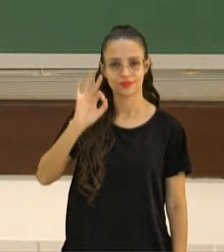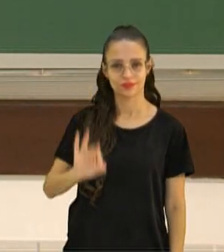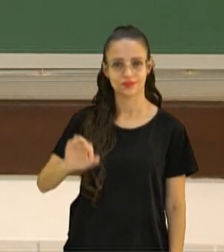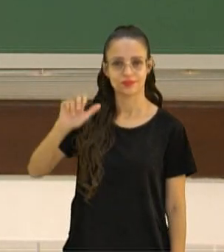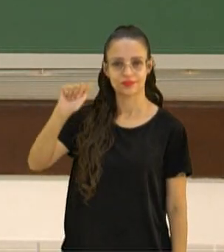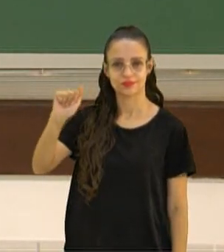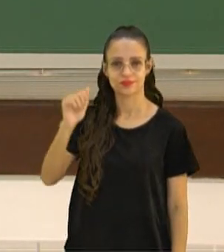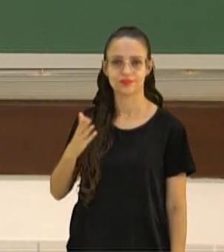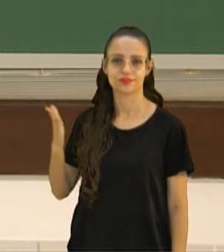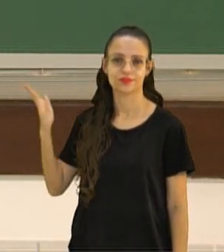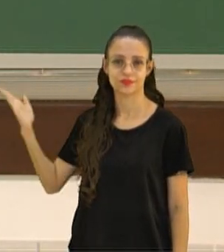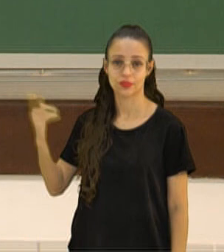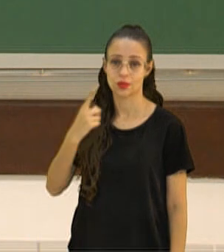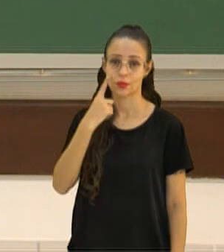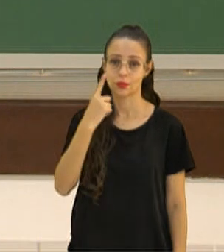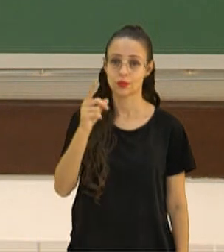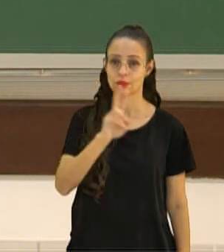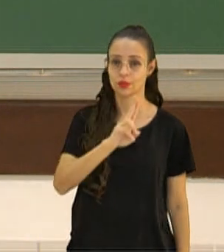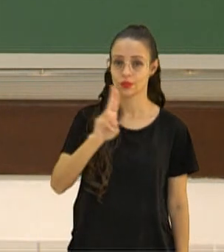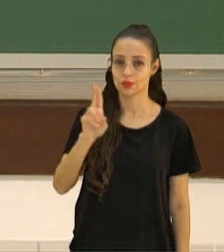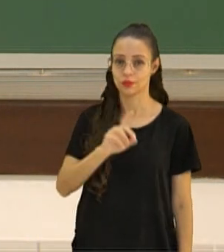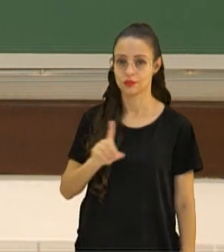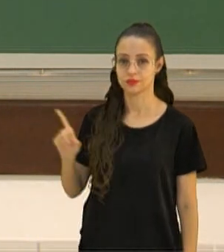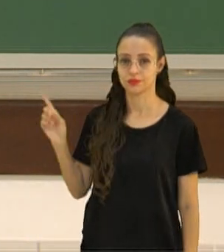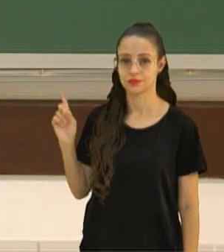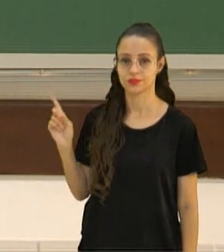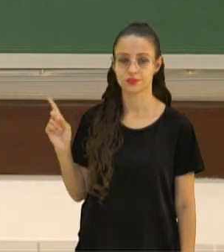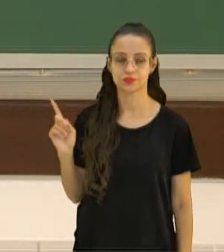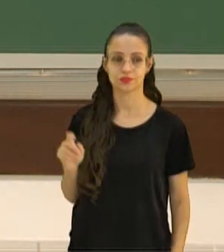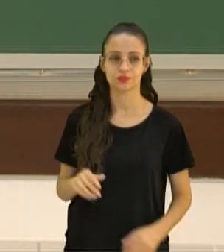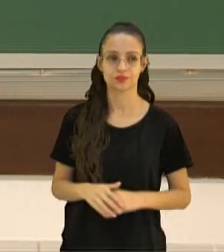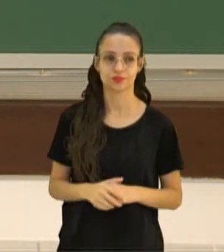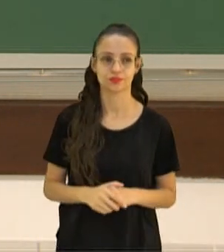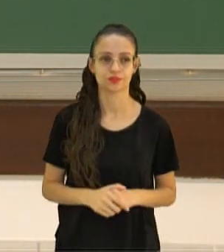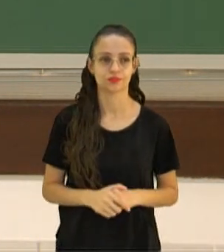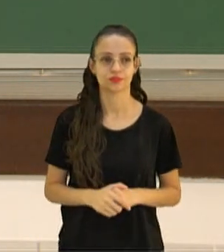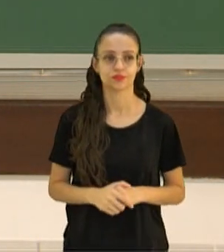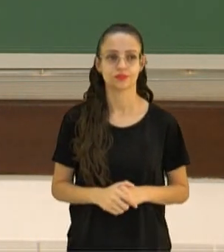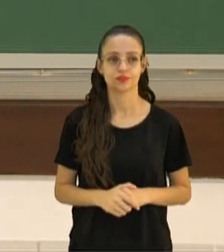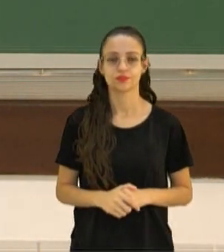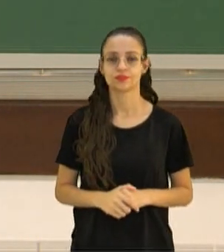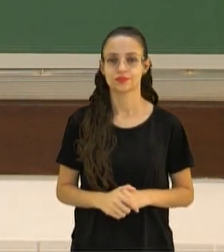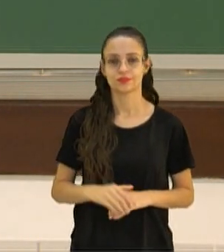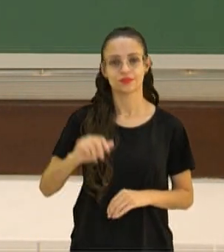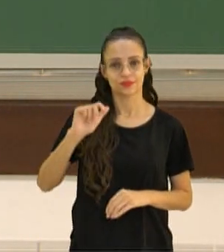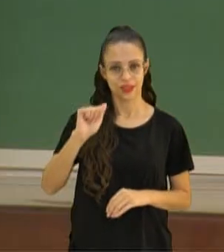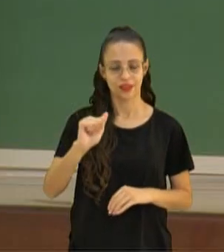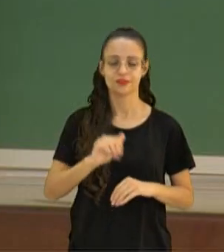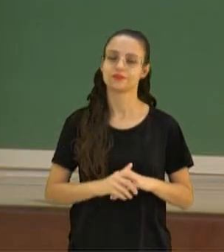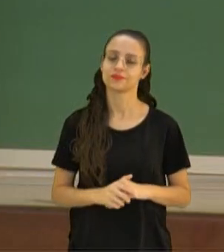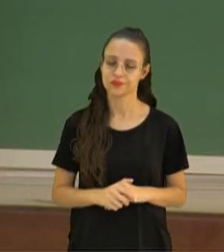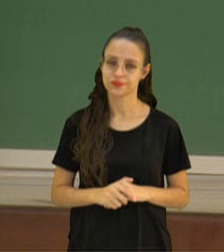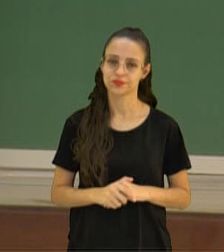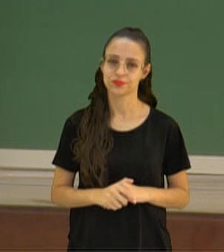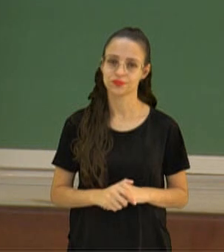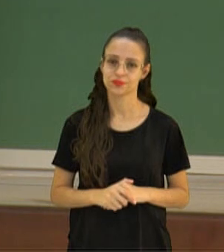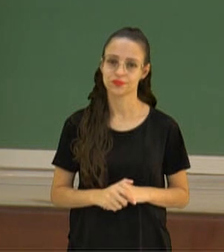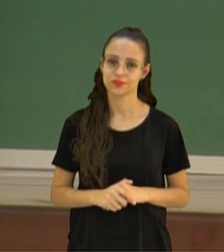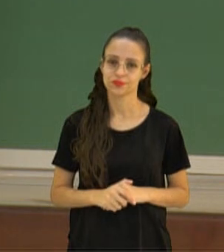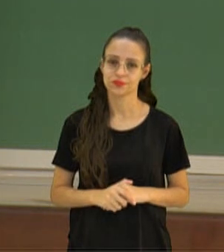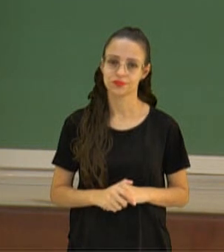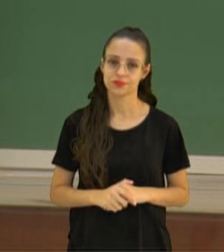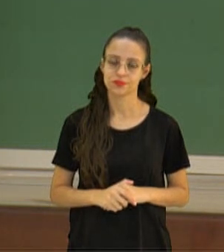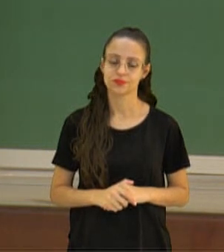Então, a primeira manifestação de RPG de mesa, né, é Dungeons & Dragons, letra A. Ou D&D, né, ali,